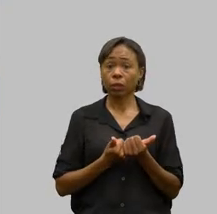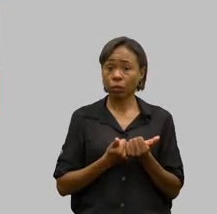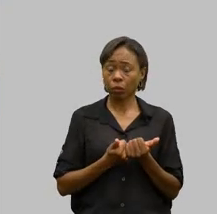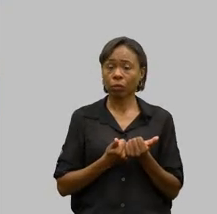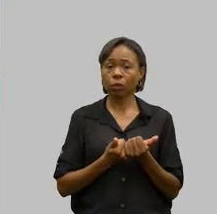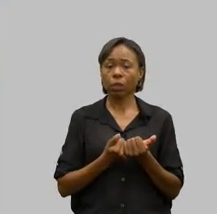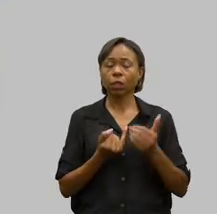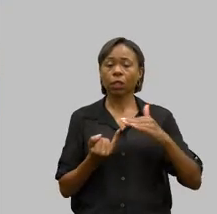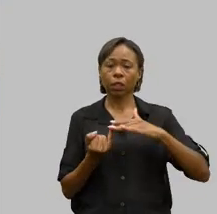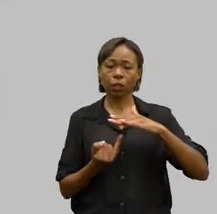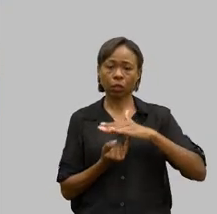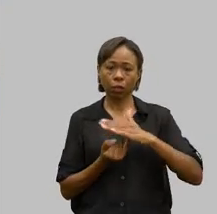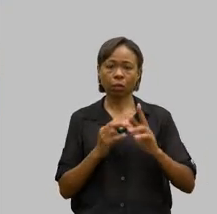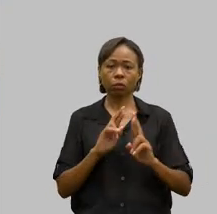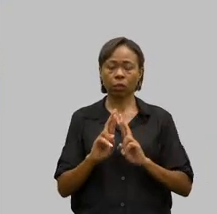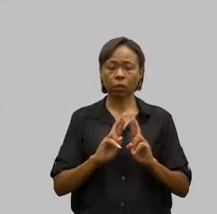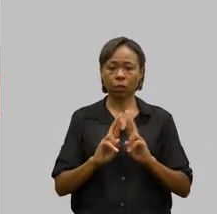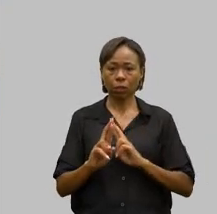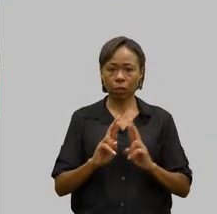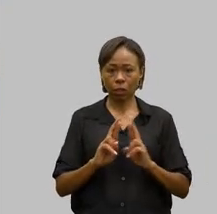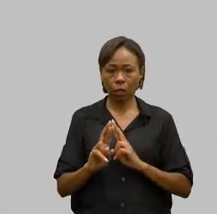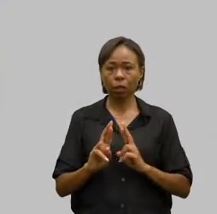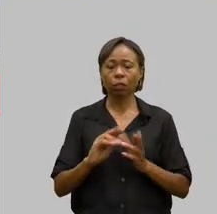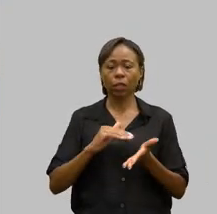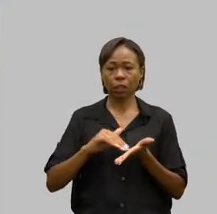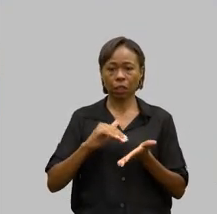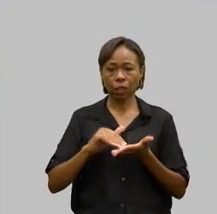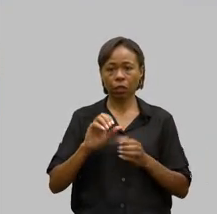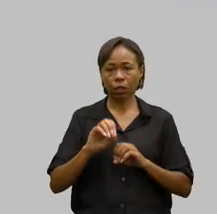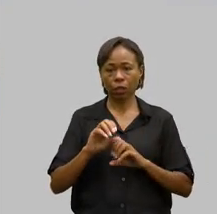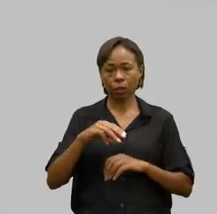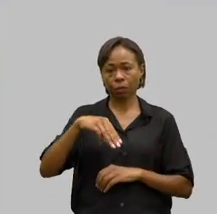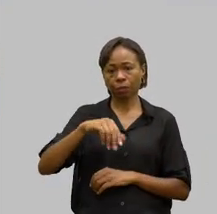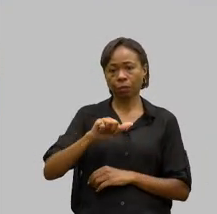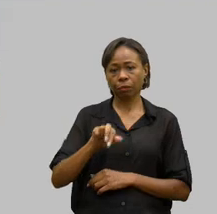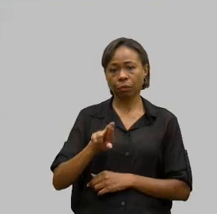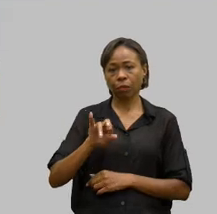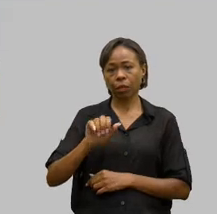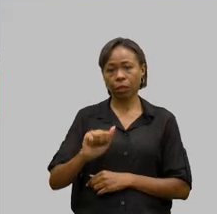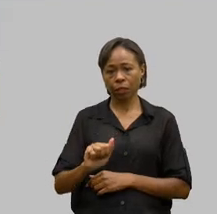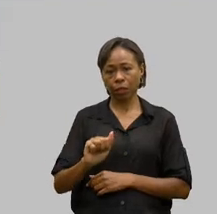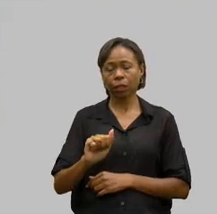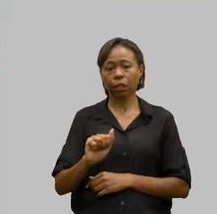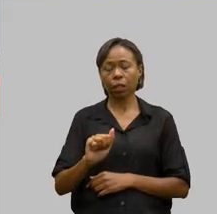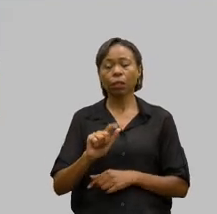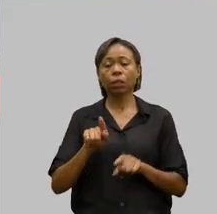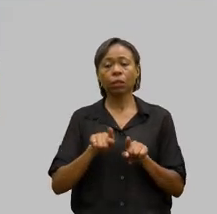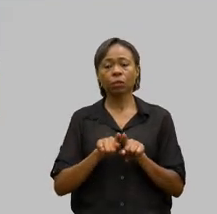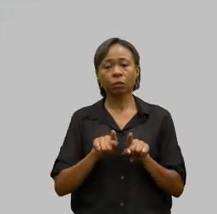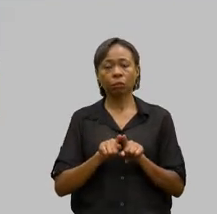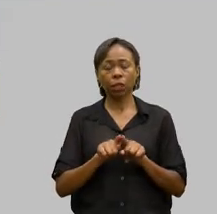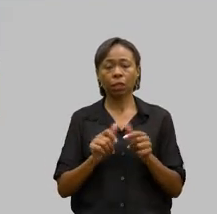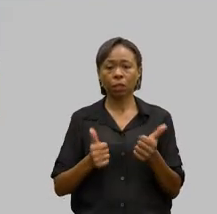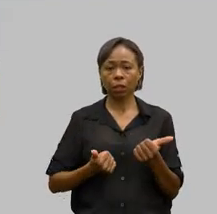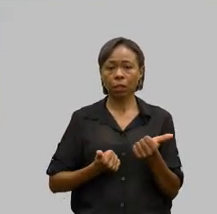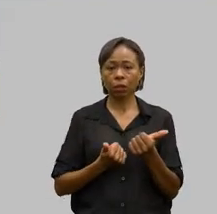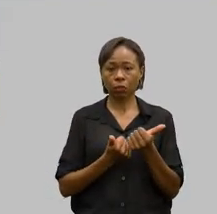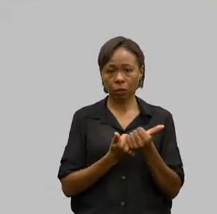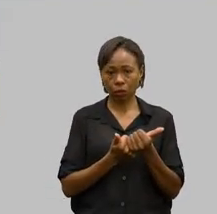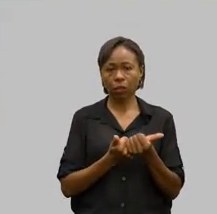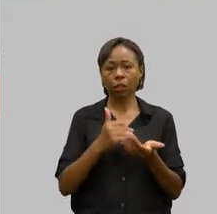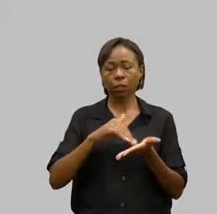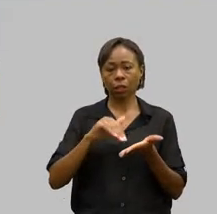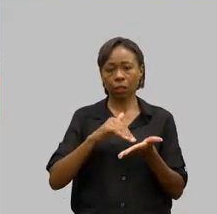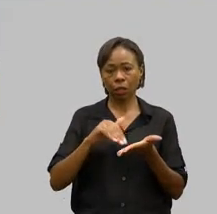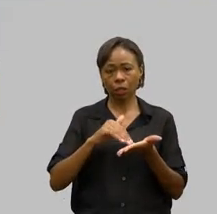Institucionais da Secretaria de Estado da Educação, Maria Fernanda Rodrigues, da assessora da Secretaria de Estado da Educação,